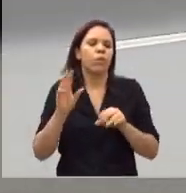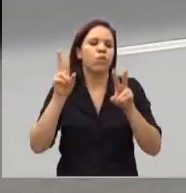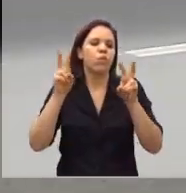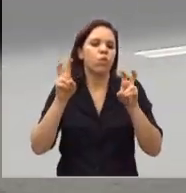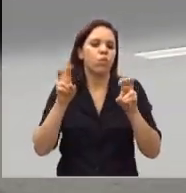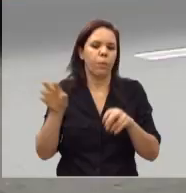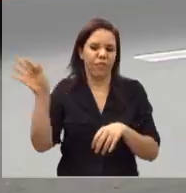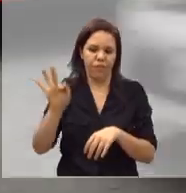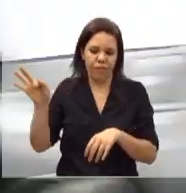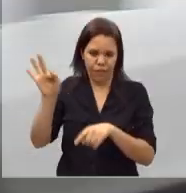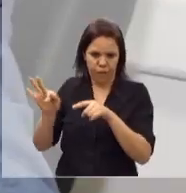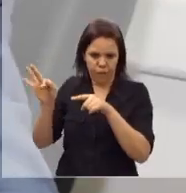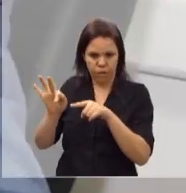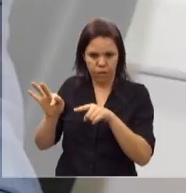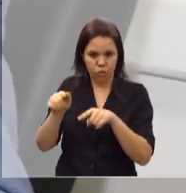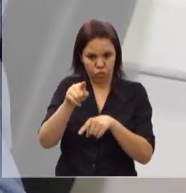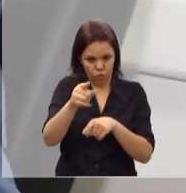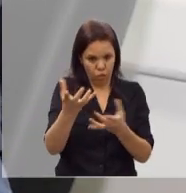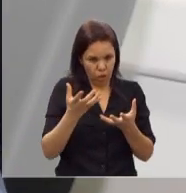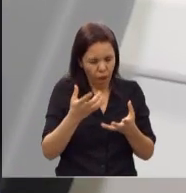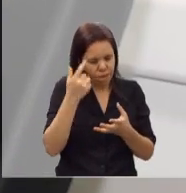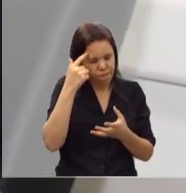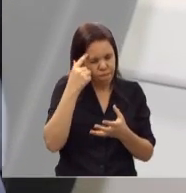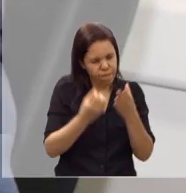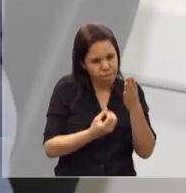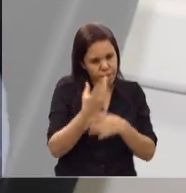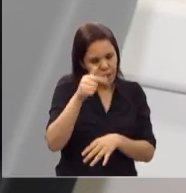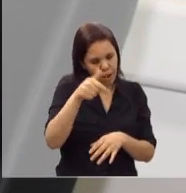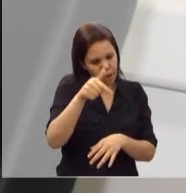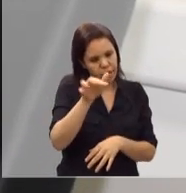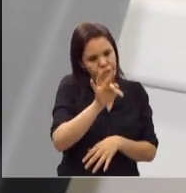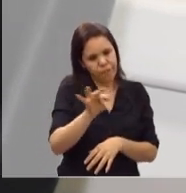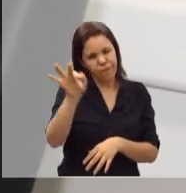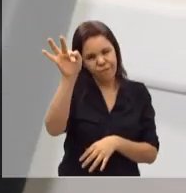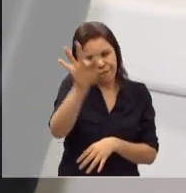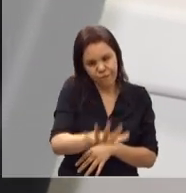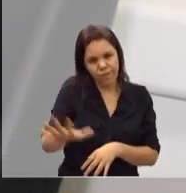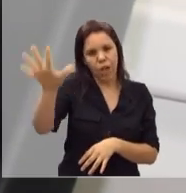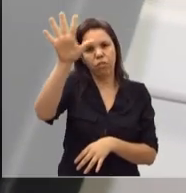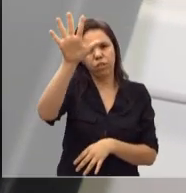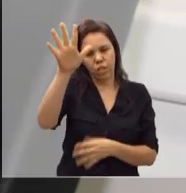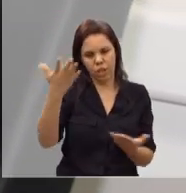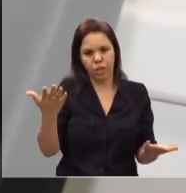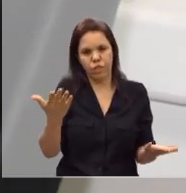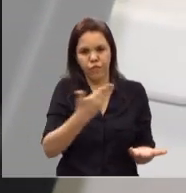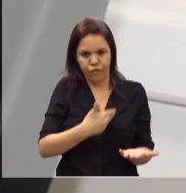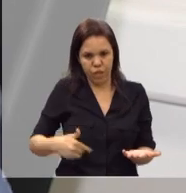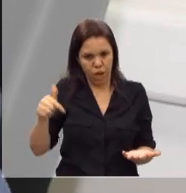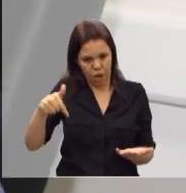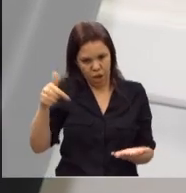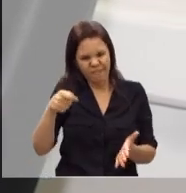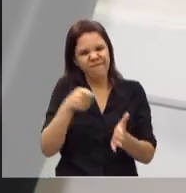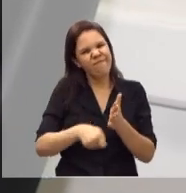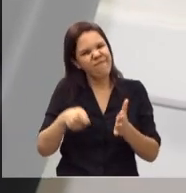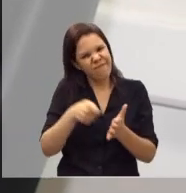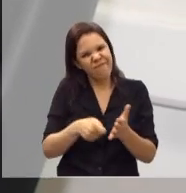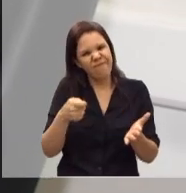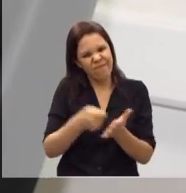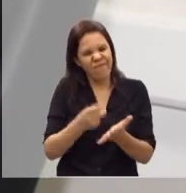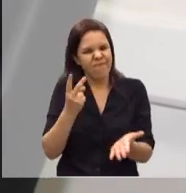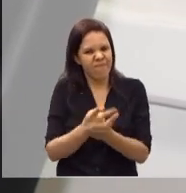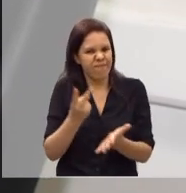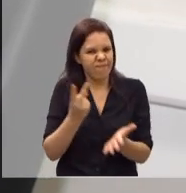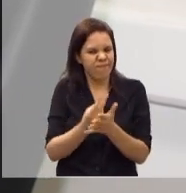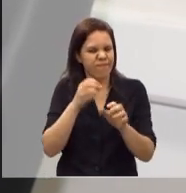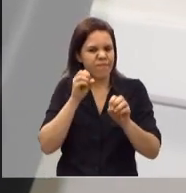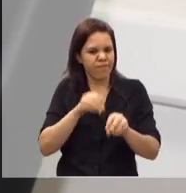senhor também quer trazer uma universidade federal para cá? Sim, é mais uma batalha nessa mesma linha da